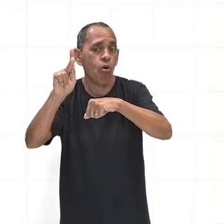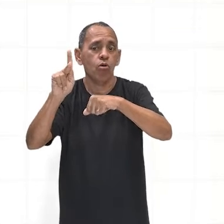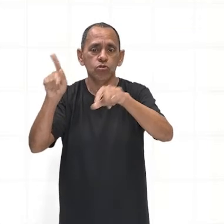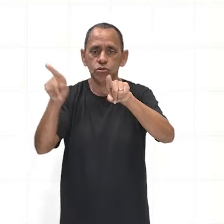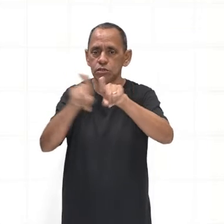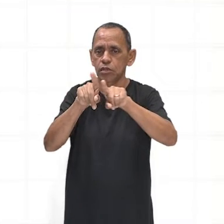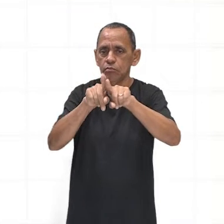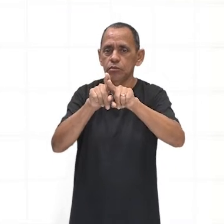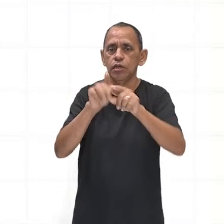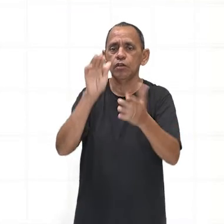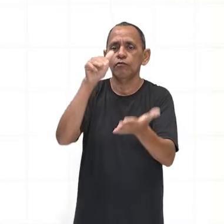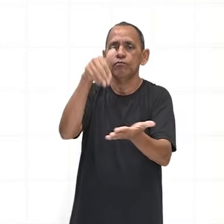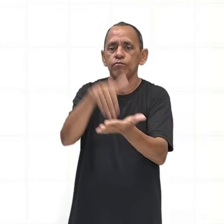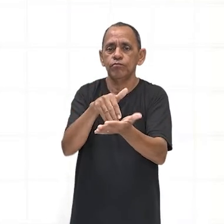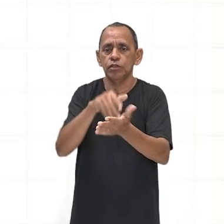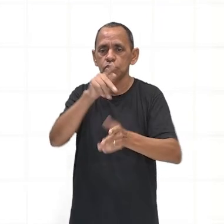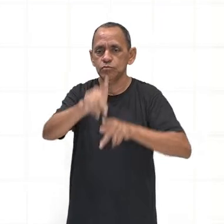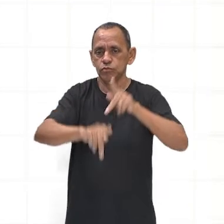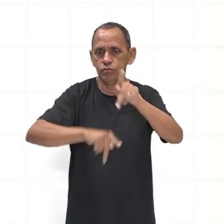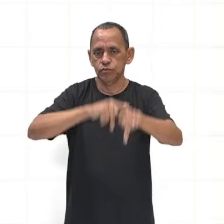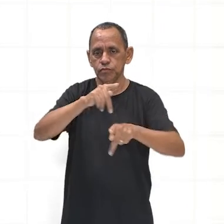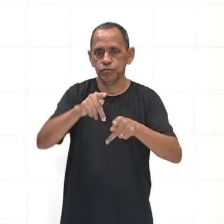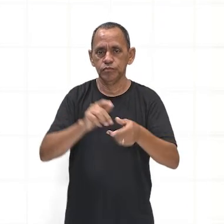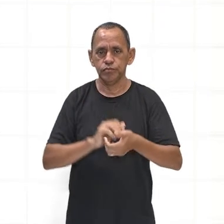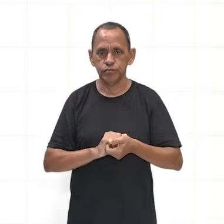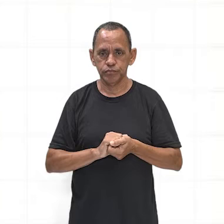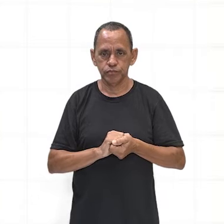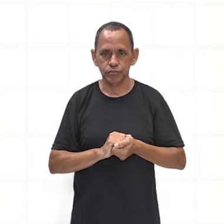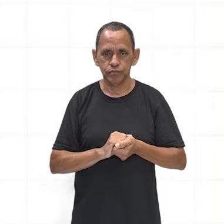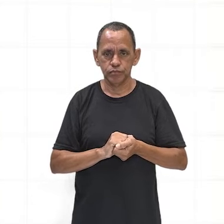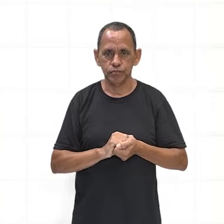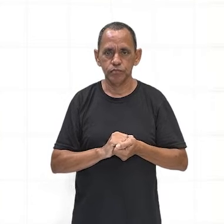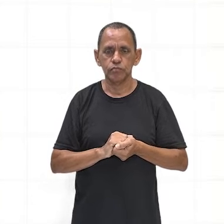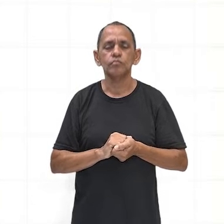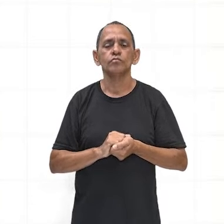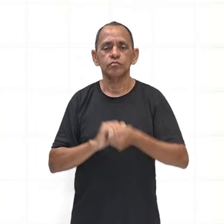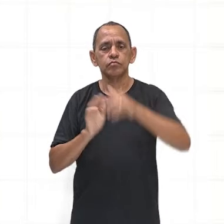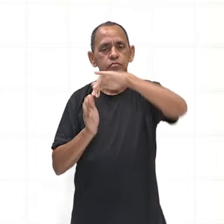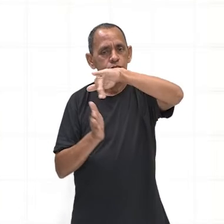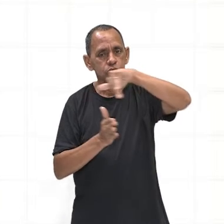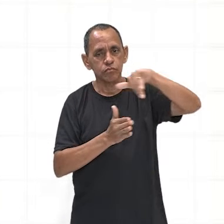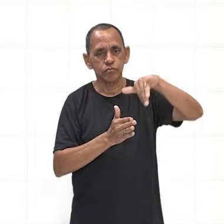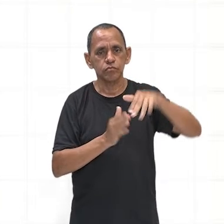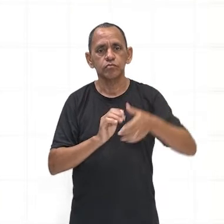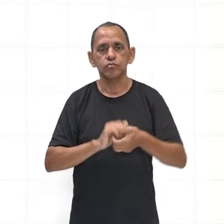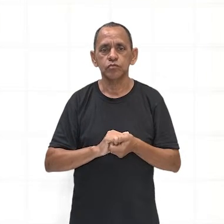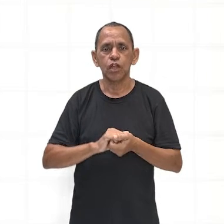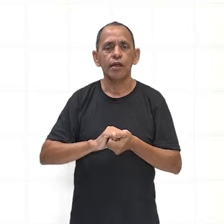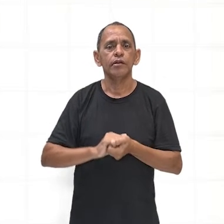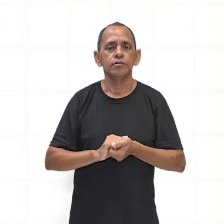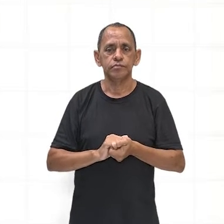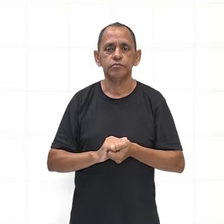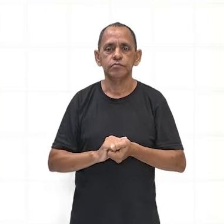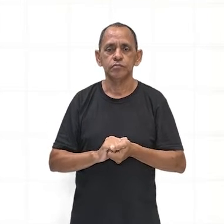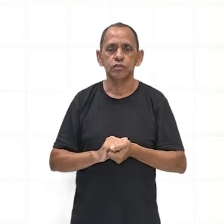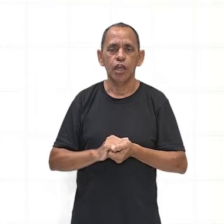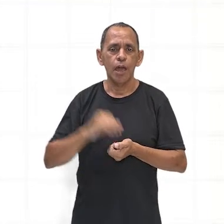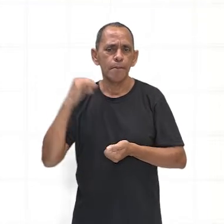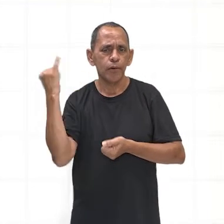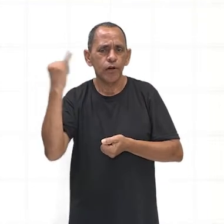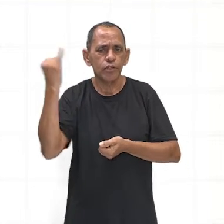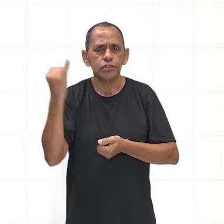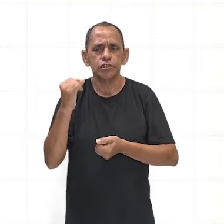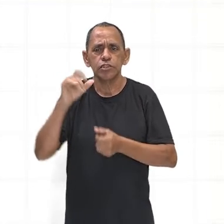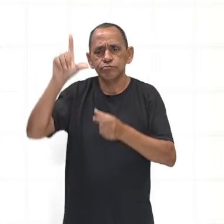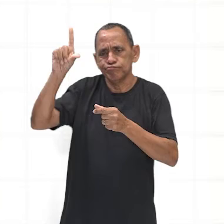dessa população. Vamos ver aí que houve uma significativa redução populacional em certas áreas, com